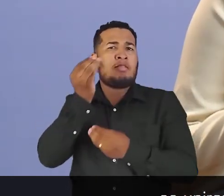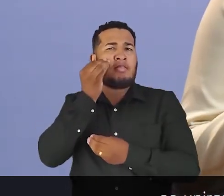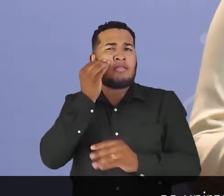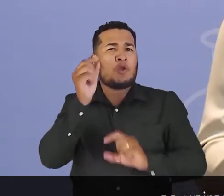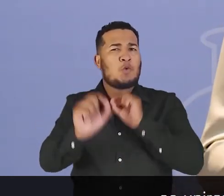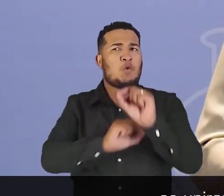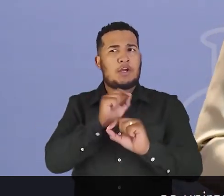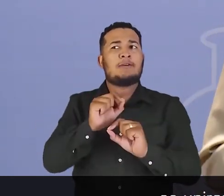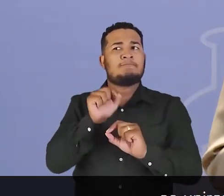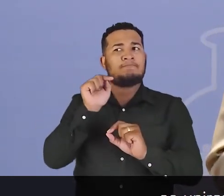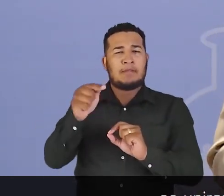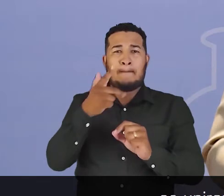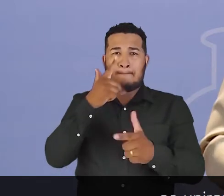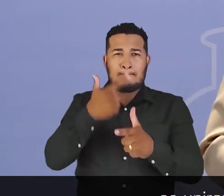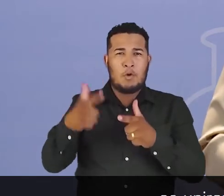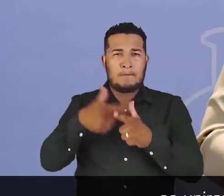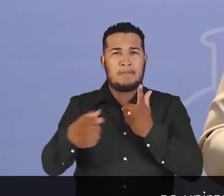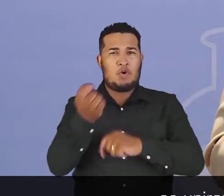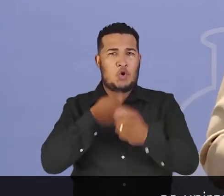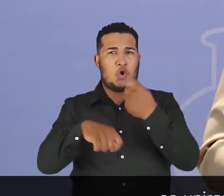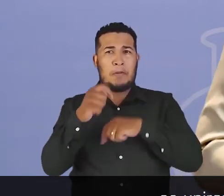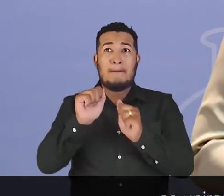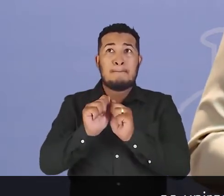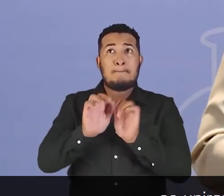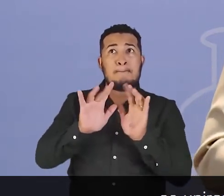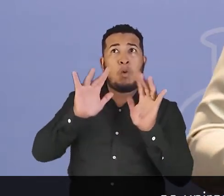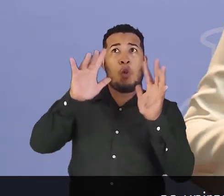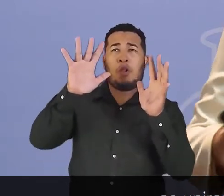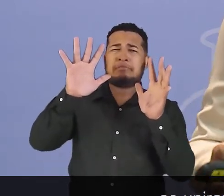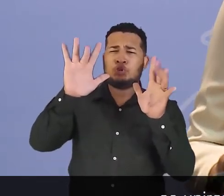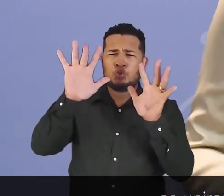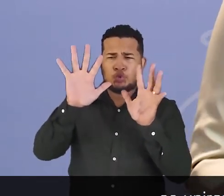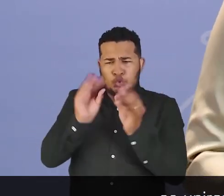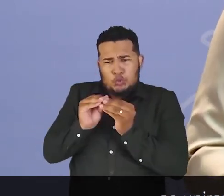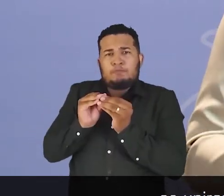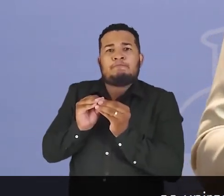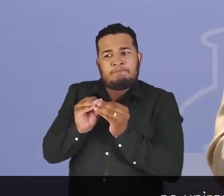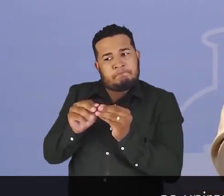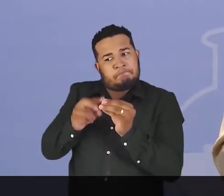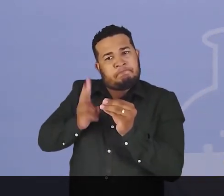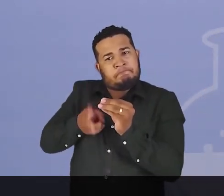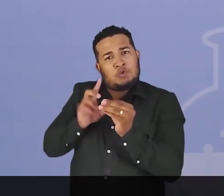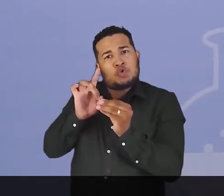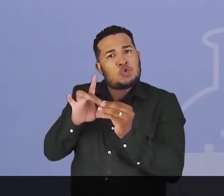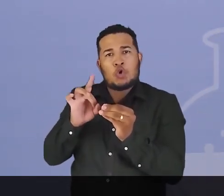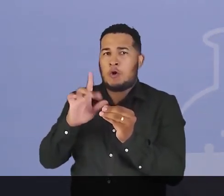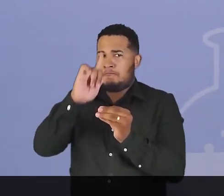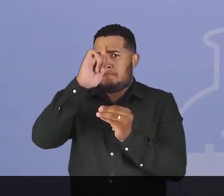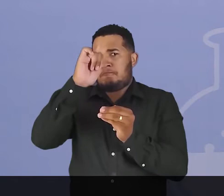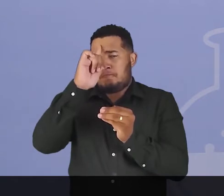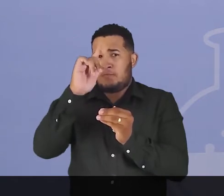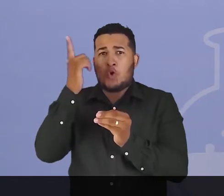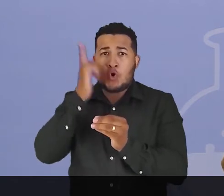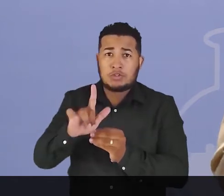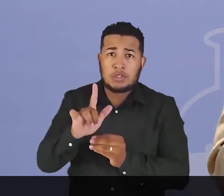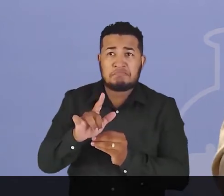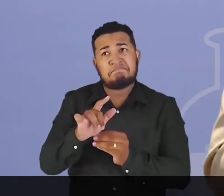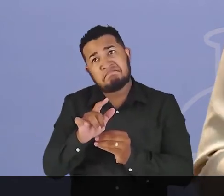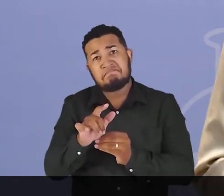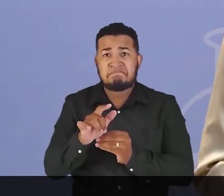para tentar fazer com que essa crise não se espalhasse pelos demais países da União